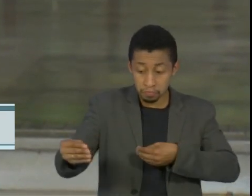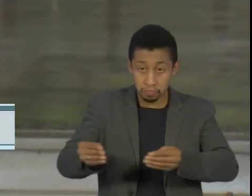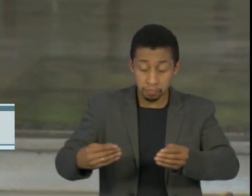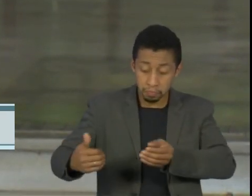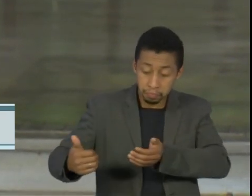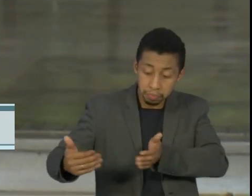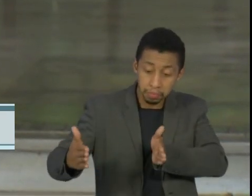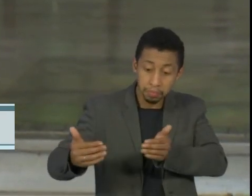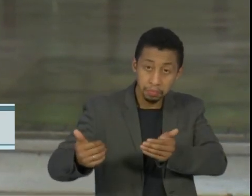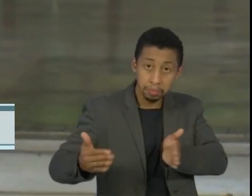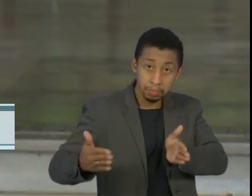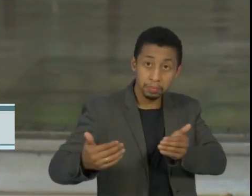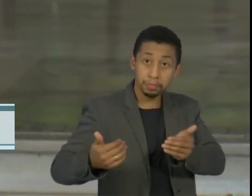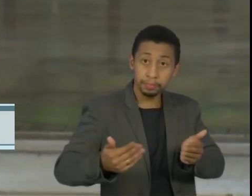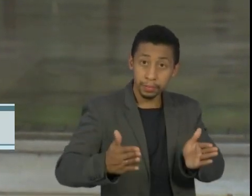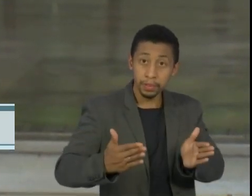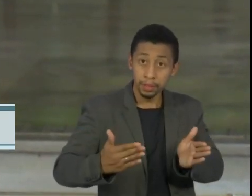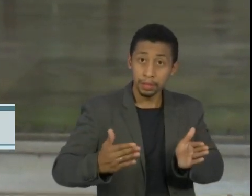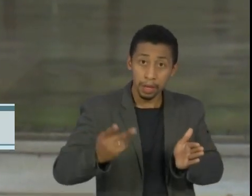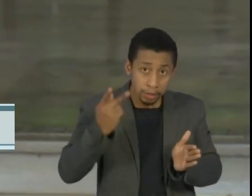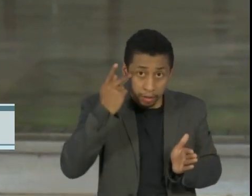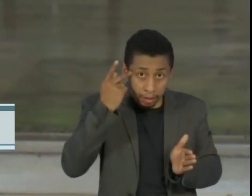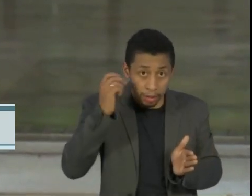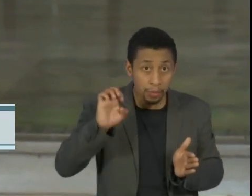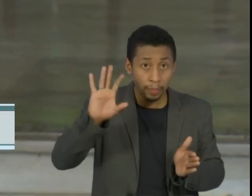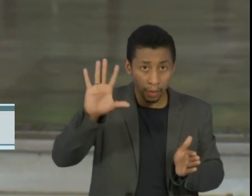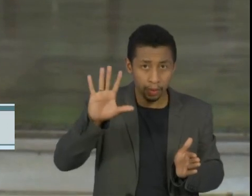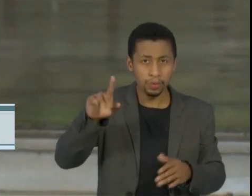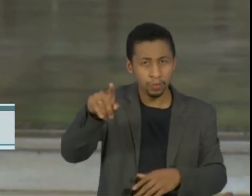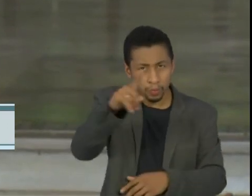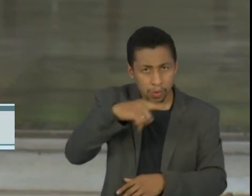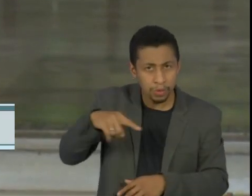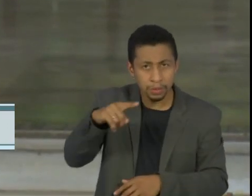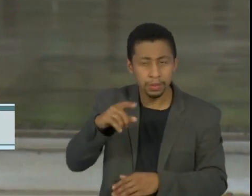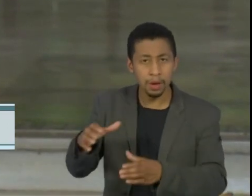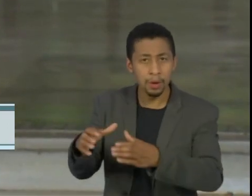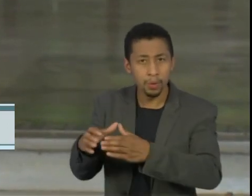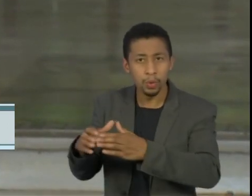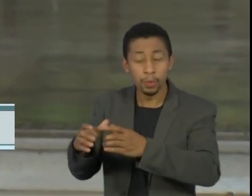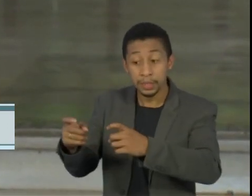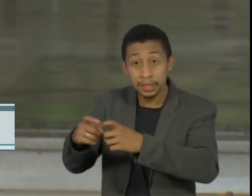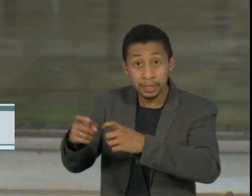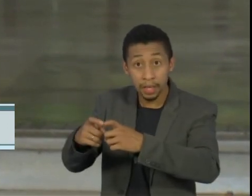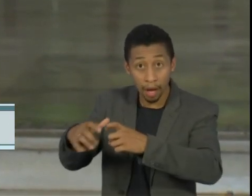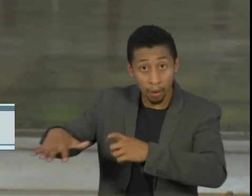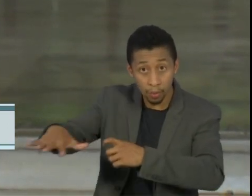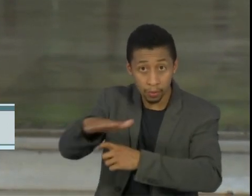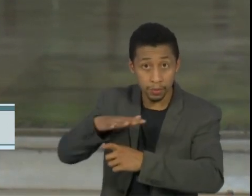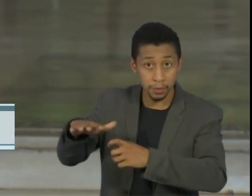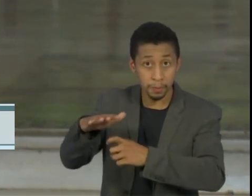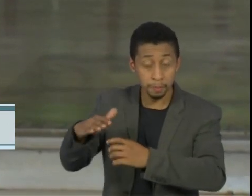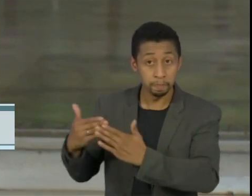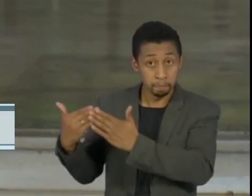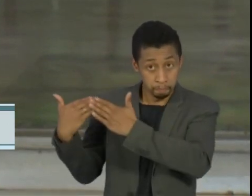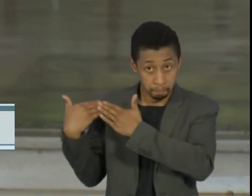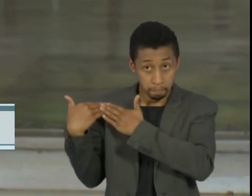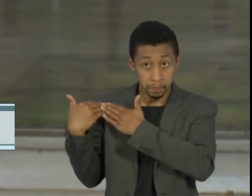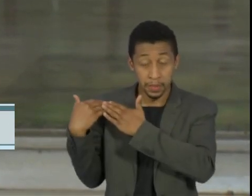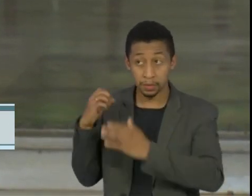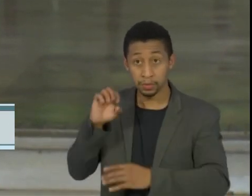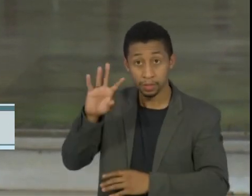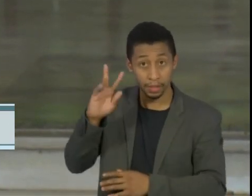mas está diminuindo. Quero saber se a equipe de saúde do governo de São Paulo trabalha com a possibilidade de uma